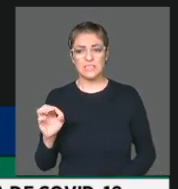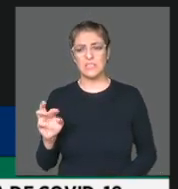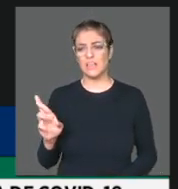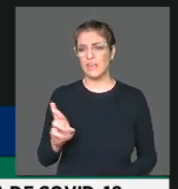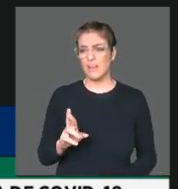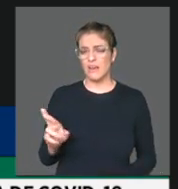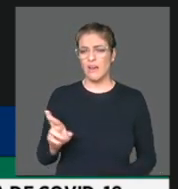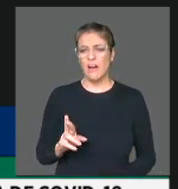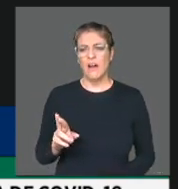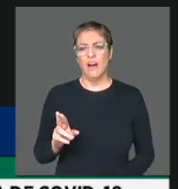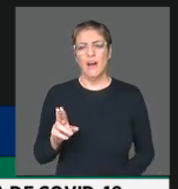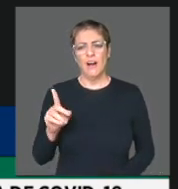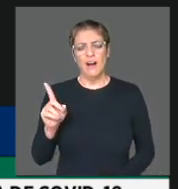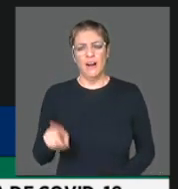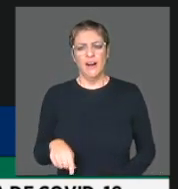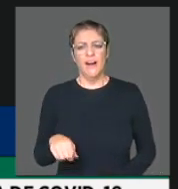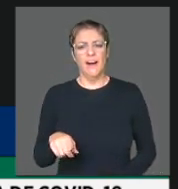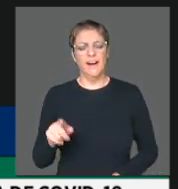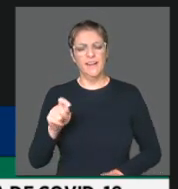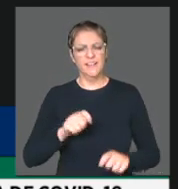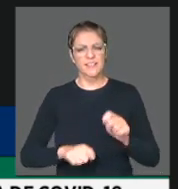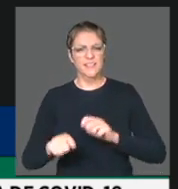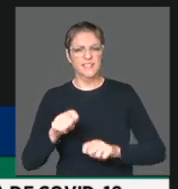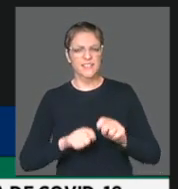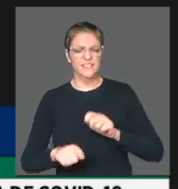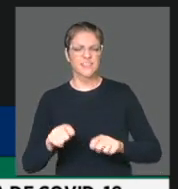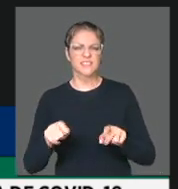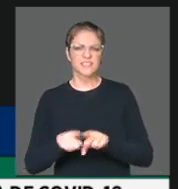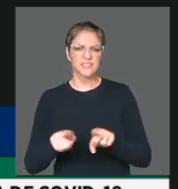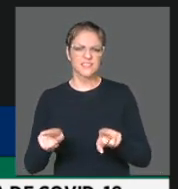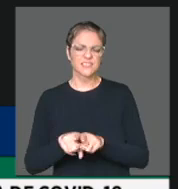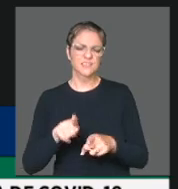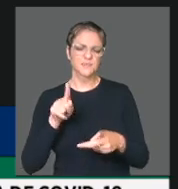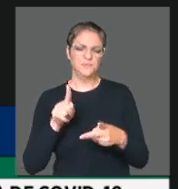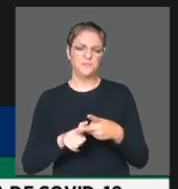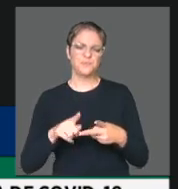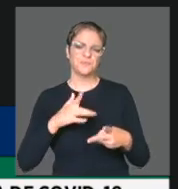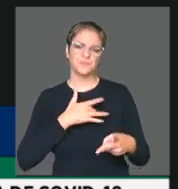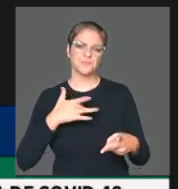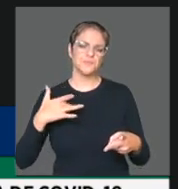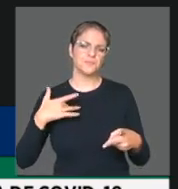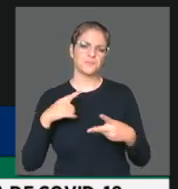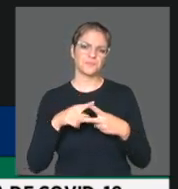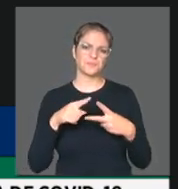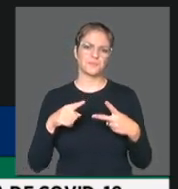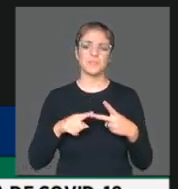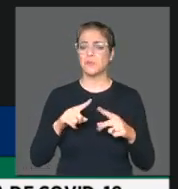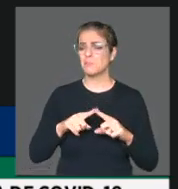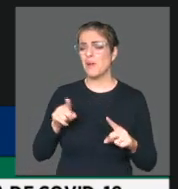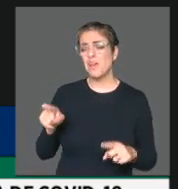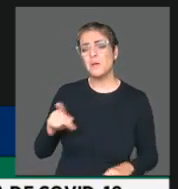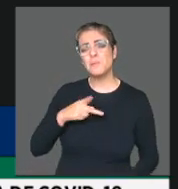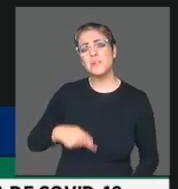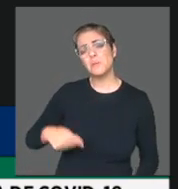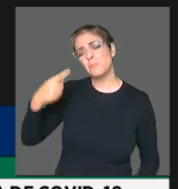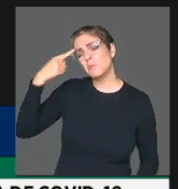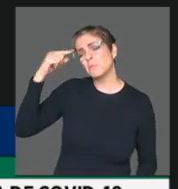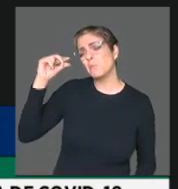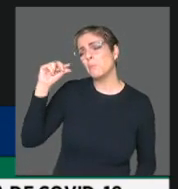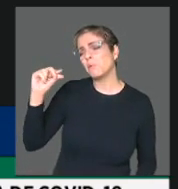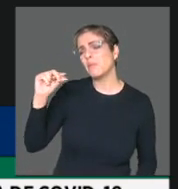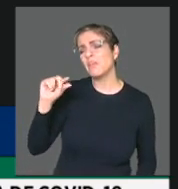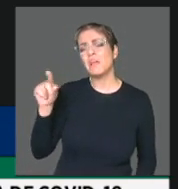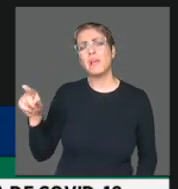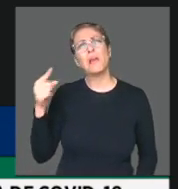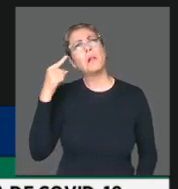trabalhador é uma medida sanitária e uma medida econômica ao mesmo tempo. Mas o presidente pensa pequeno. O presidente está fazendo